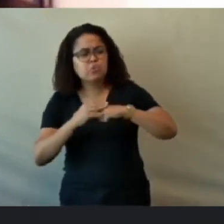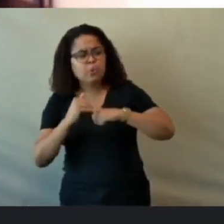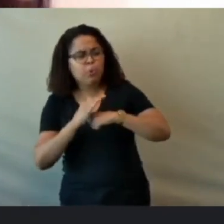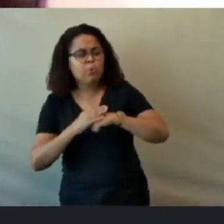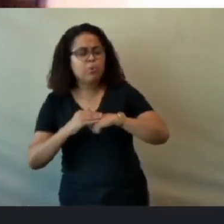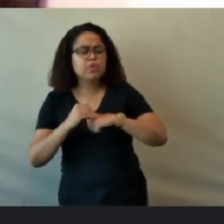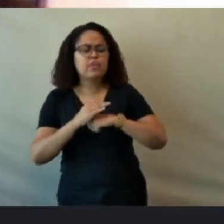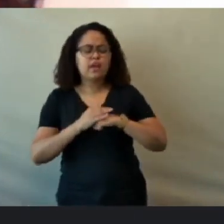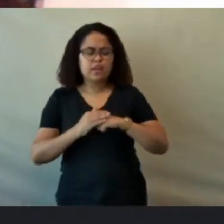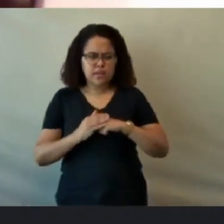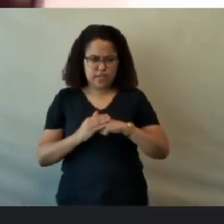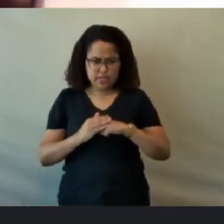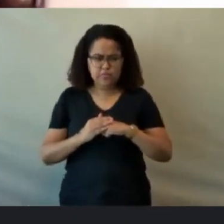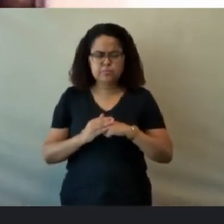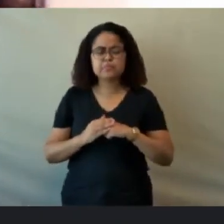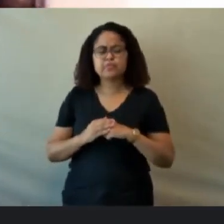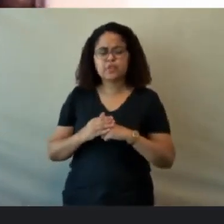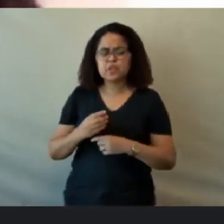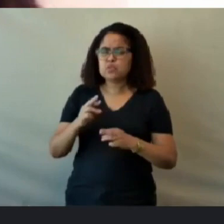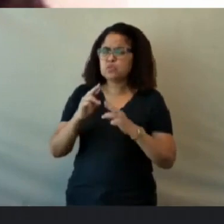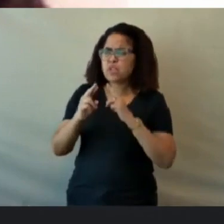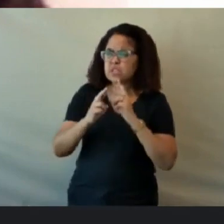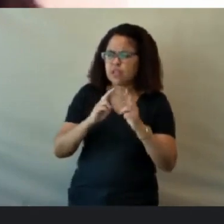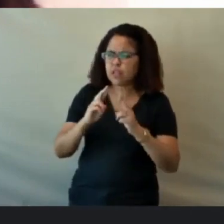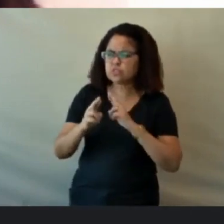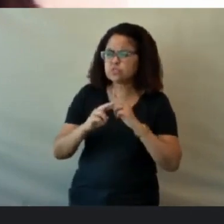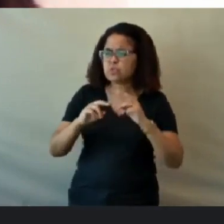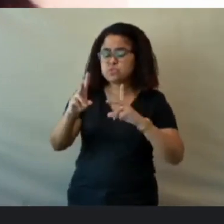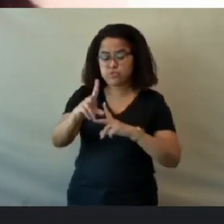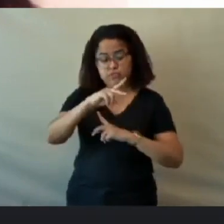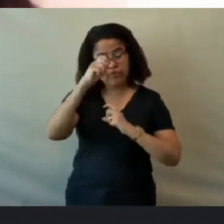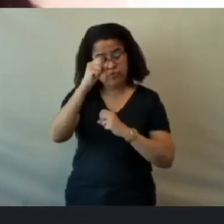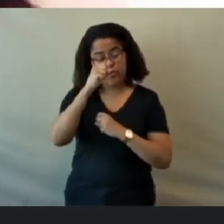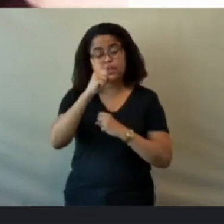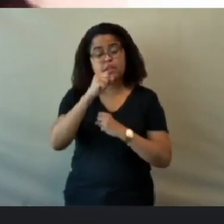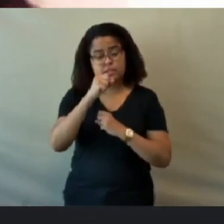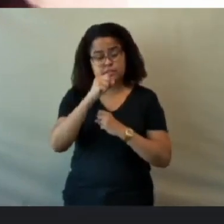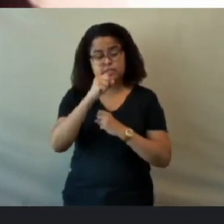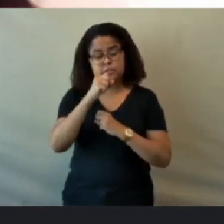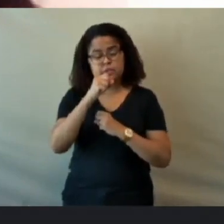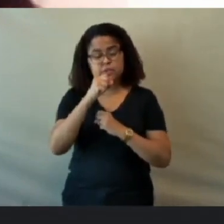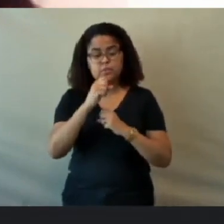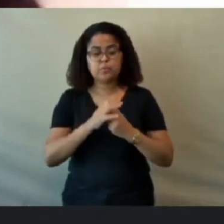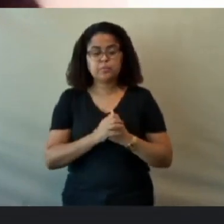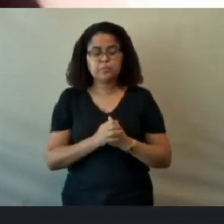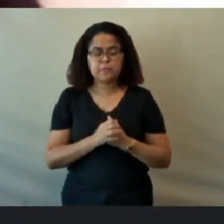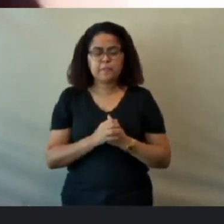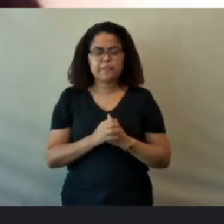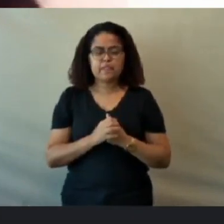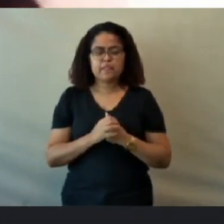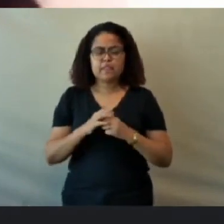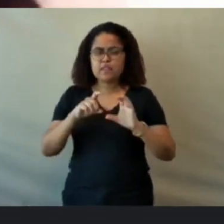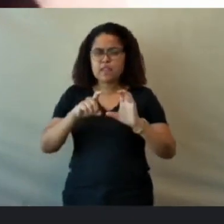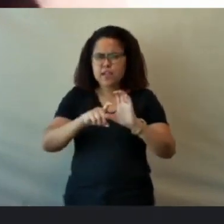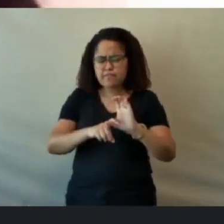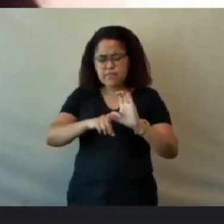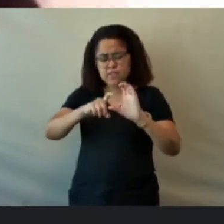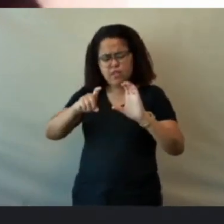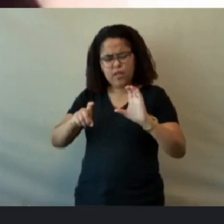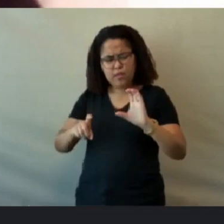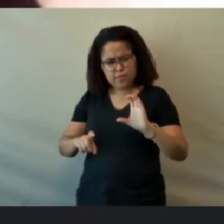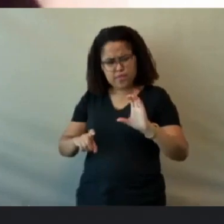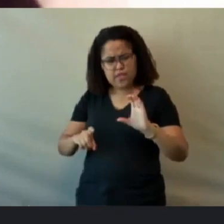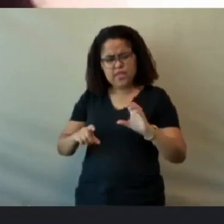relações, no âmbito do fortalecimento da autonomia dessas pessoas idosas. Nós atuamos